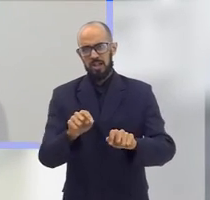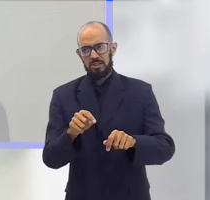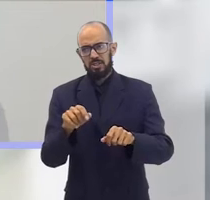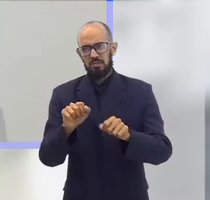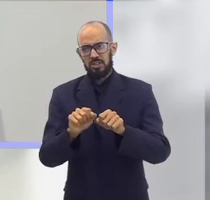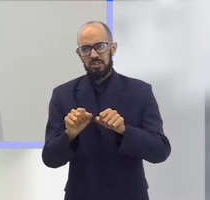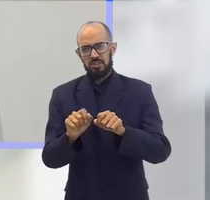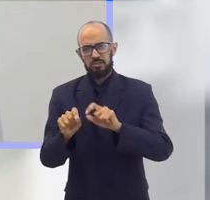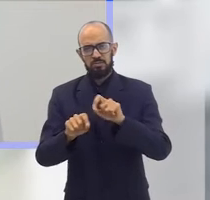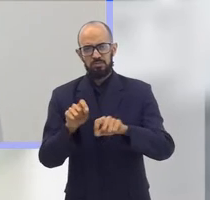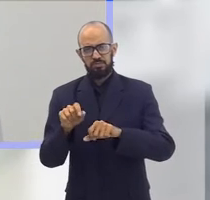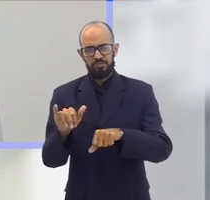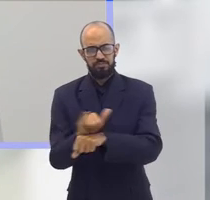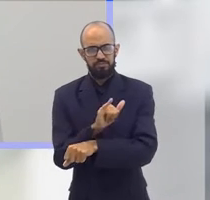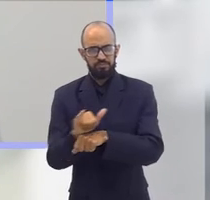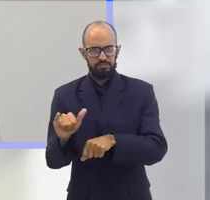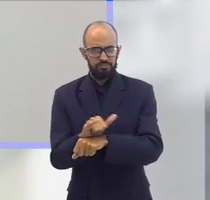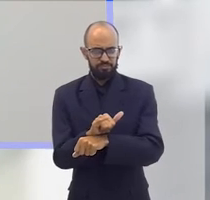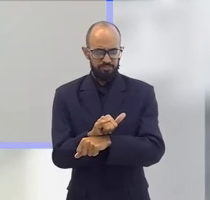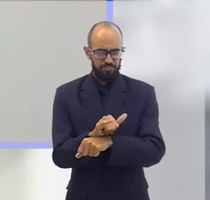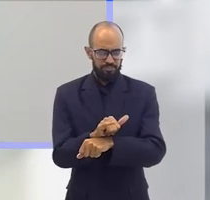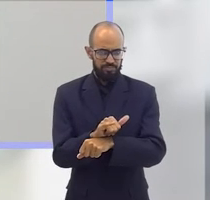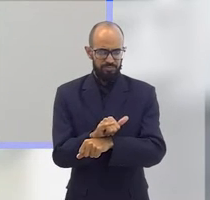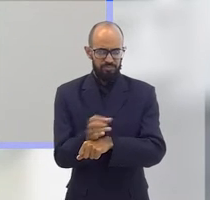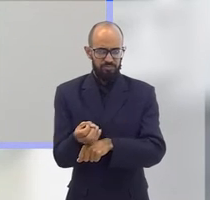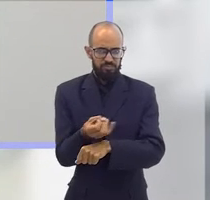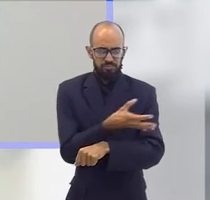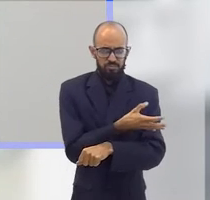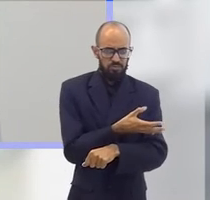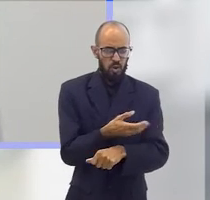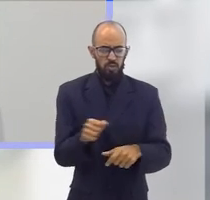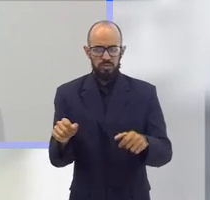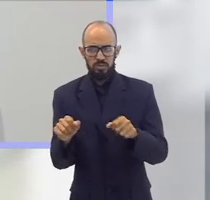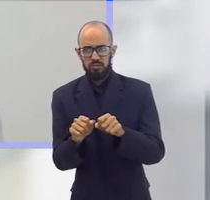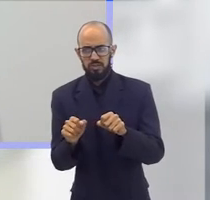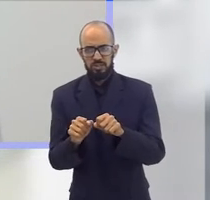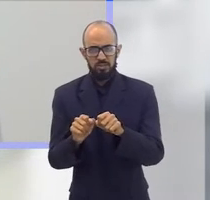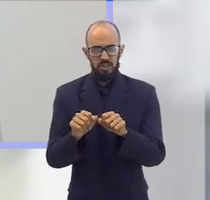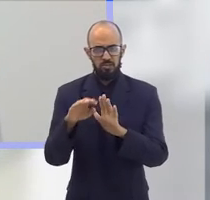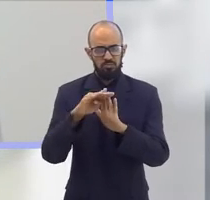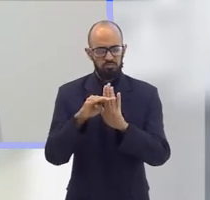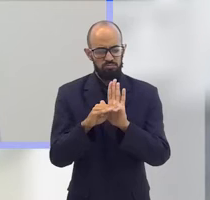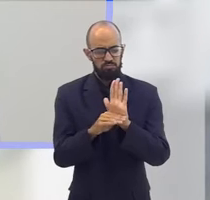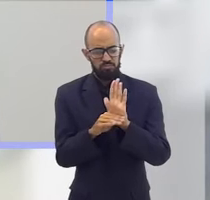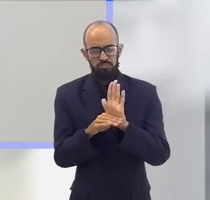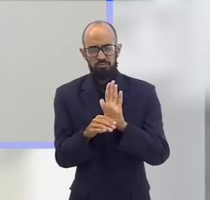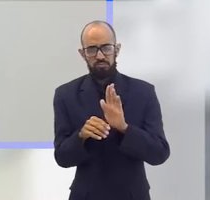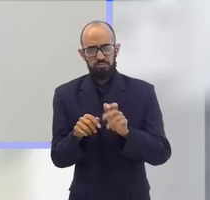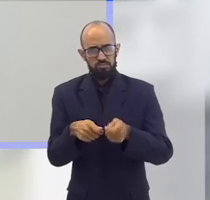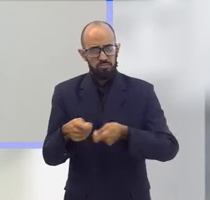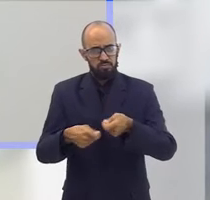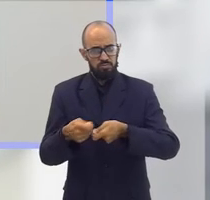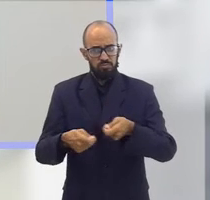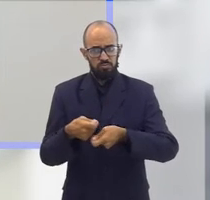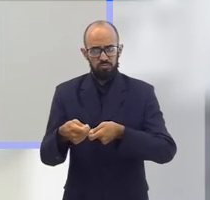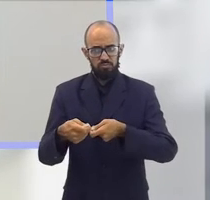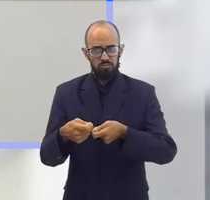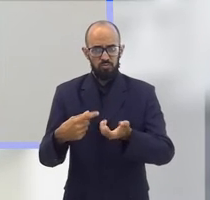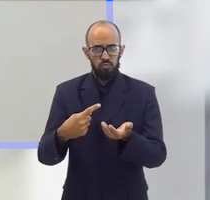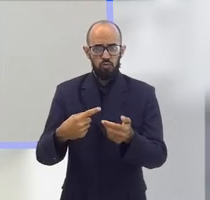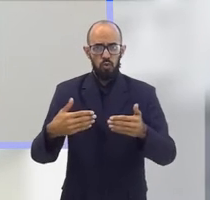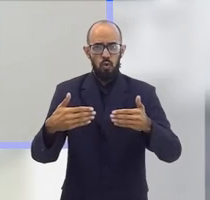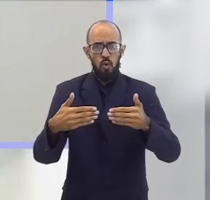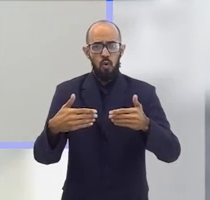que a empresa tem é redimensionar o seu negócio, é reformular a sua estratégia, o seu plano de negócios, de acordo